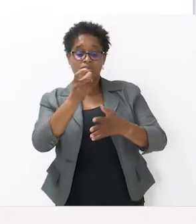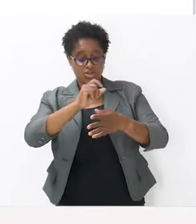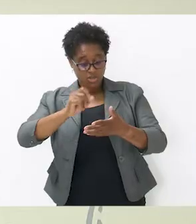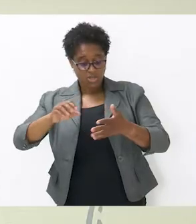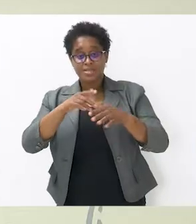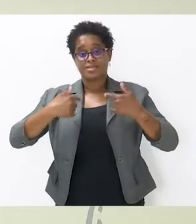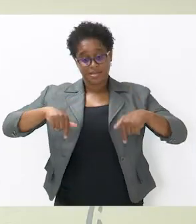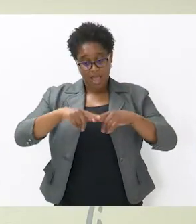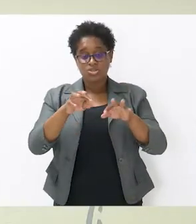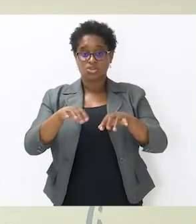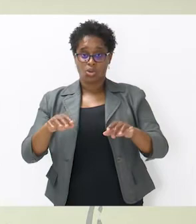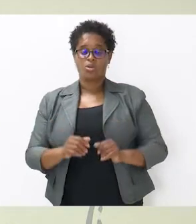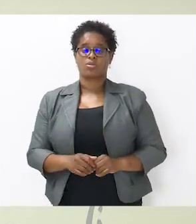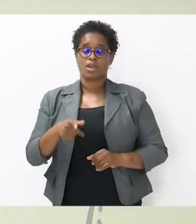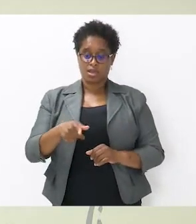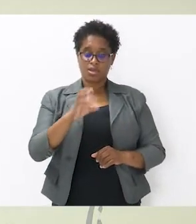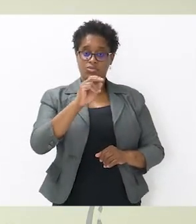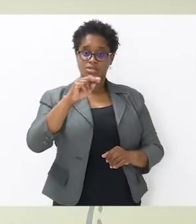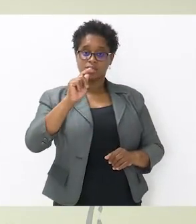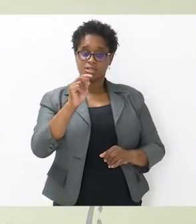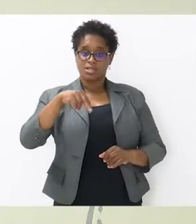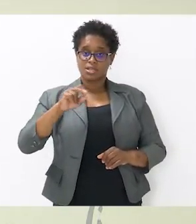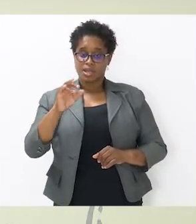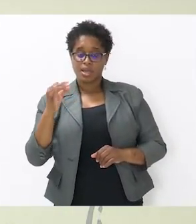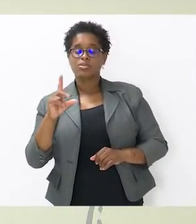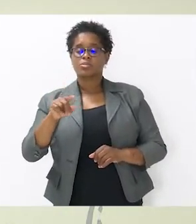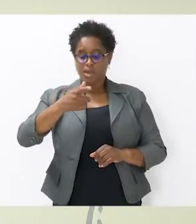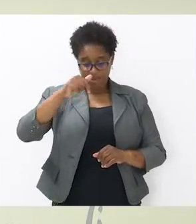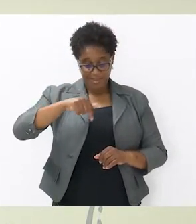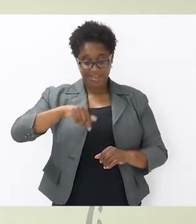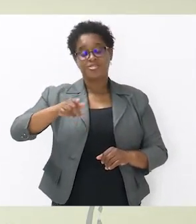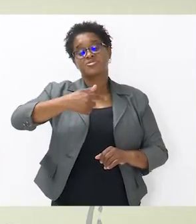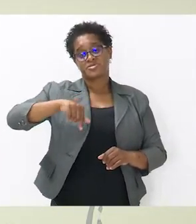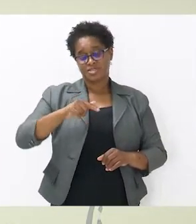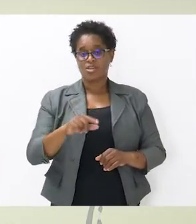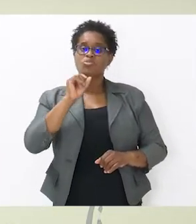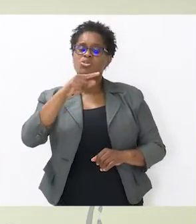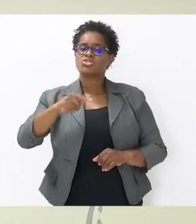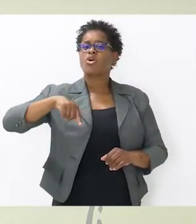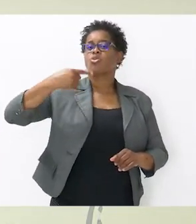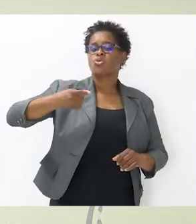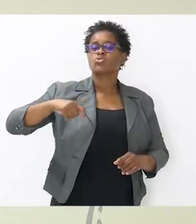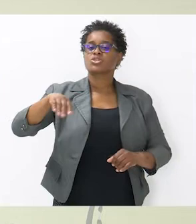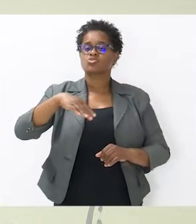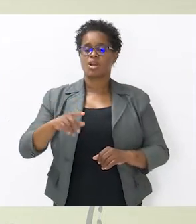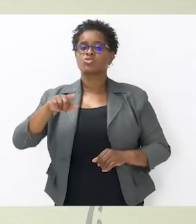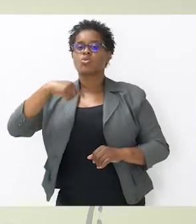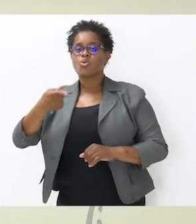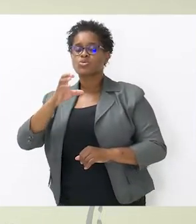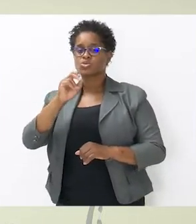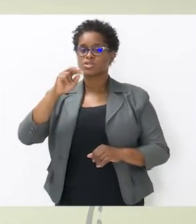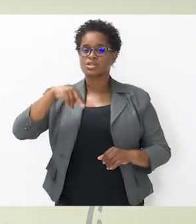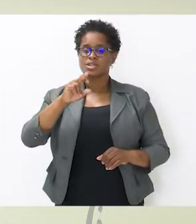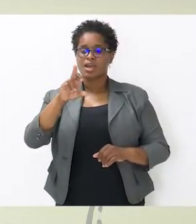cenário. Aqui é um cenário também, aqui onde nós estamos. Podemos estar num outro espaço, outro cenário. Não vamos ter